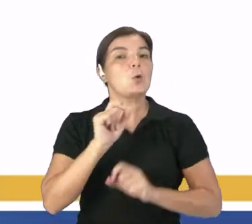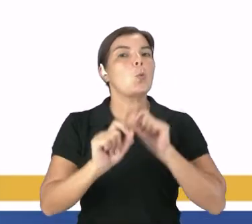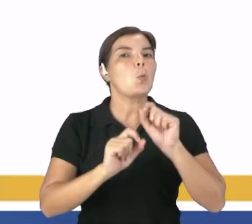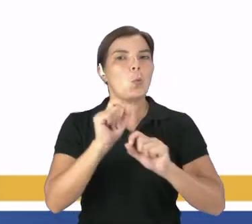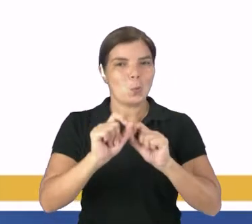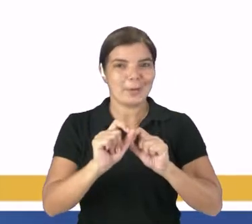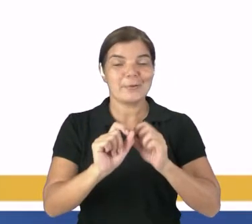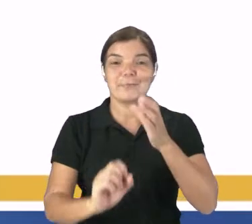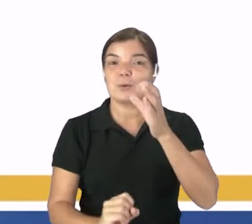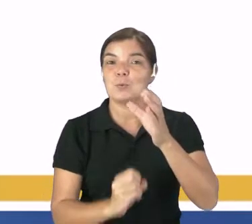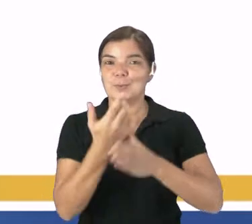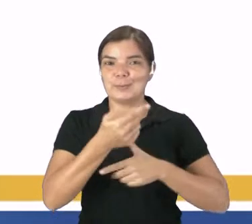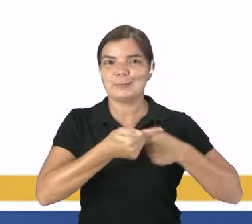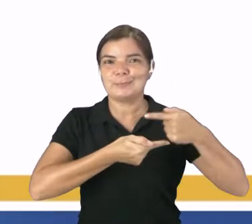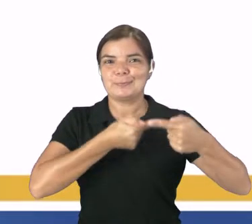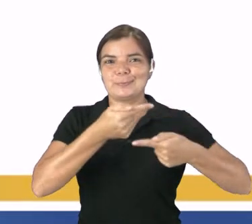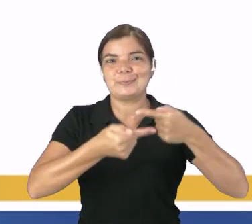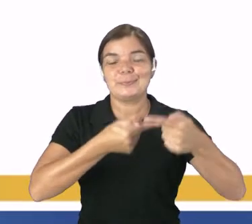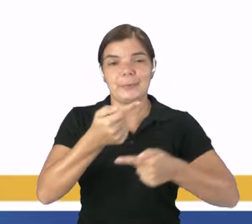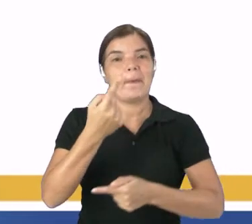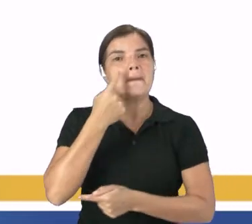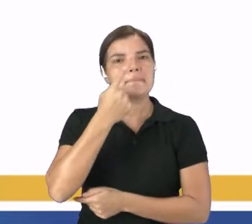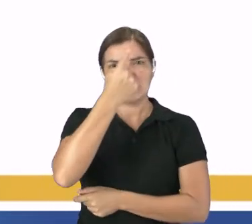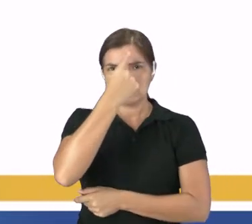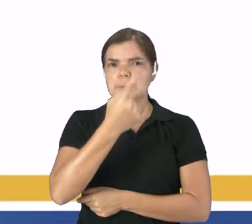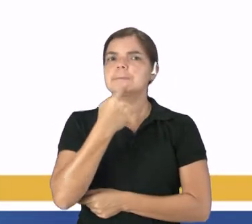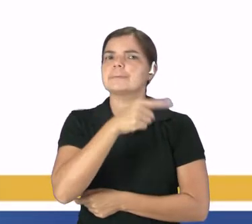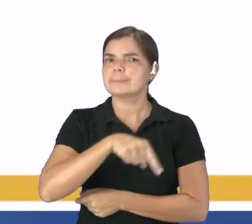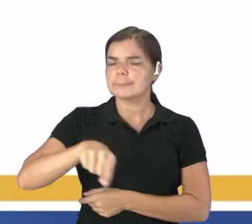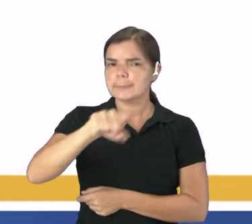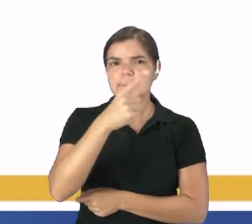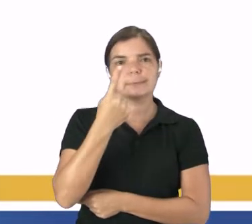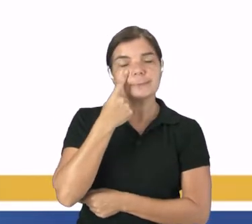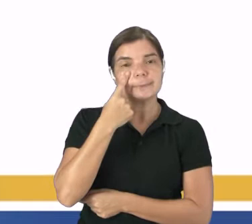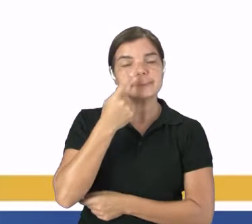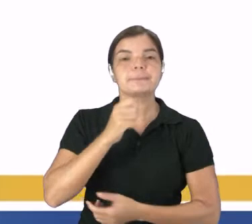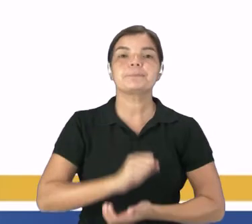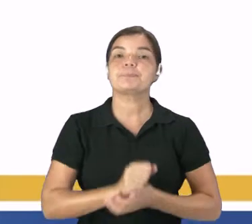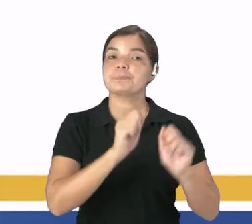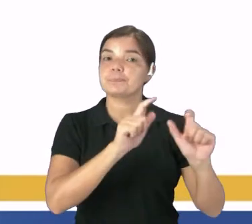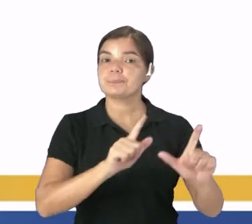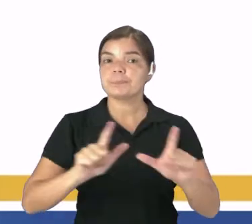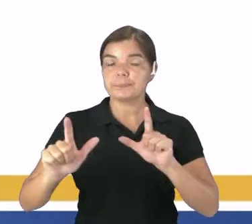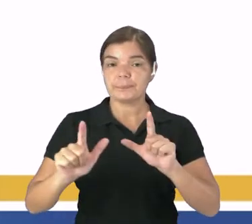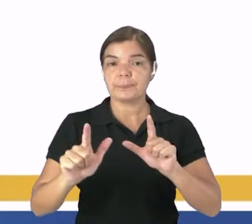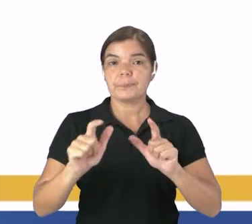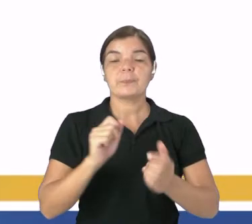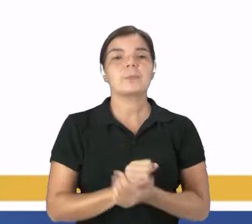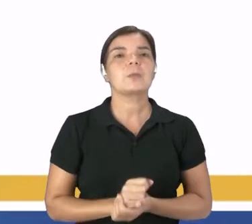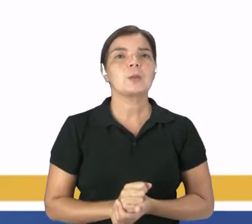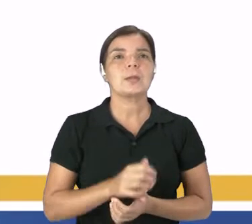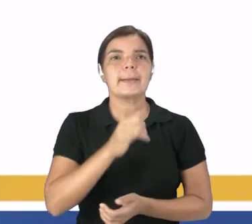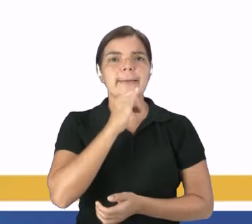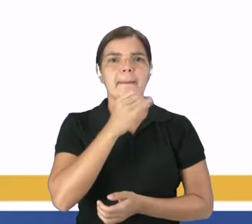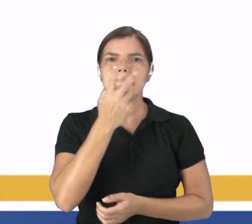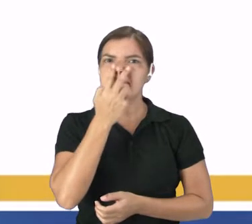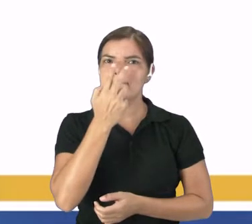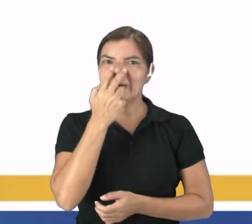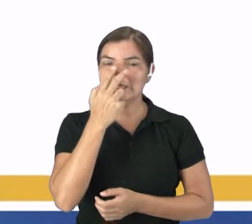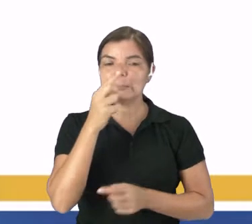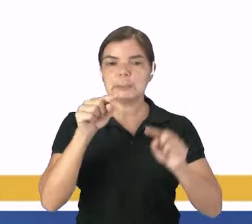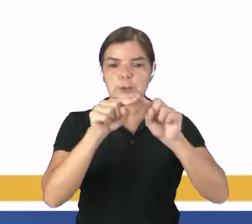que vem as matérias-primas. Eu trago para vocês uma imagenzinha bem bacana para a gente refletir, acompanhem comigo. Ela simula um